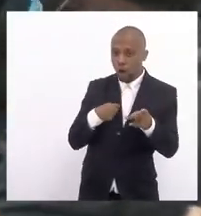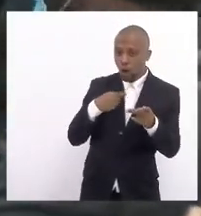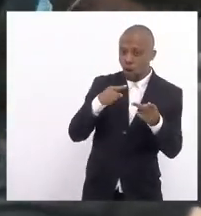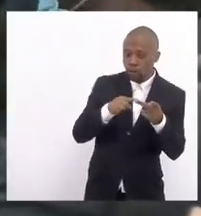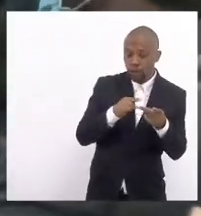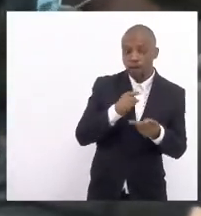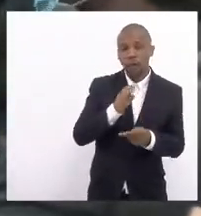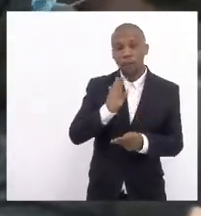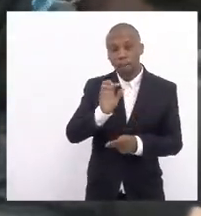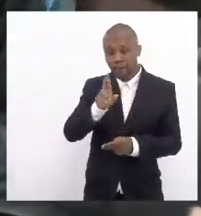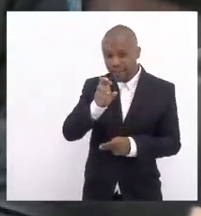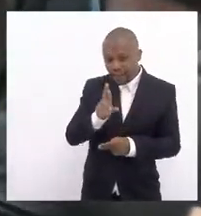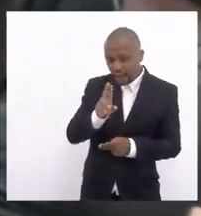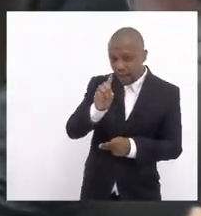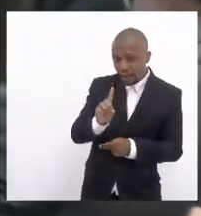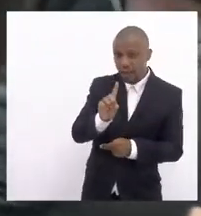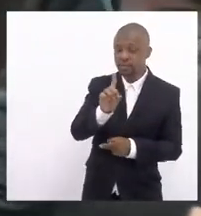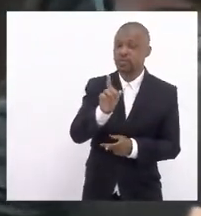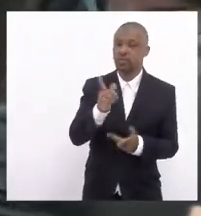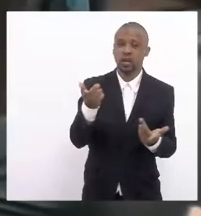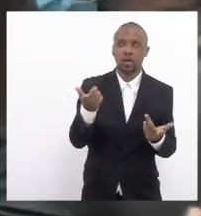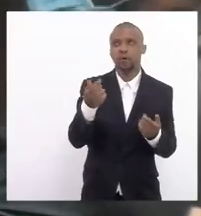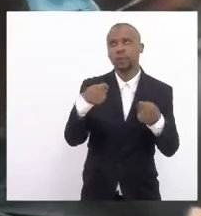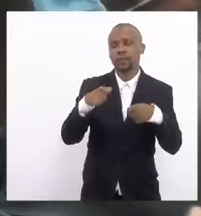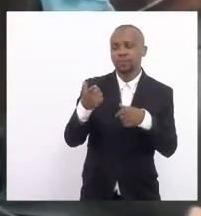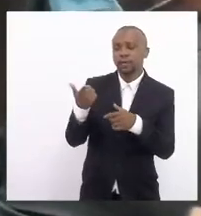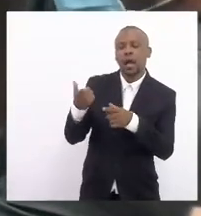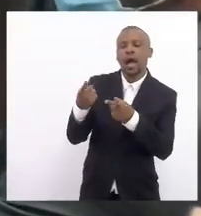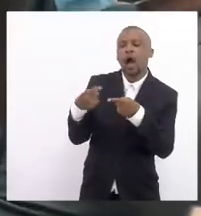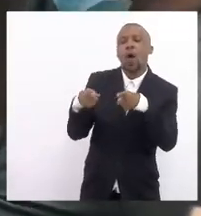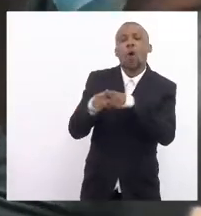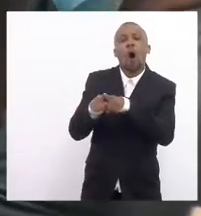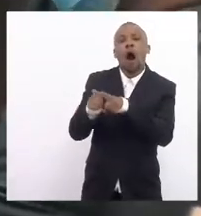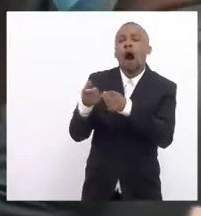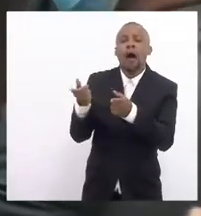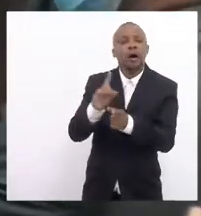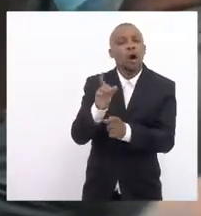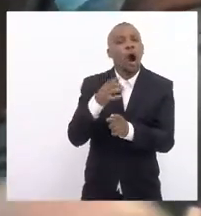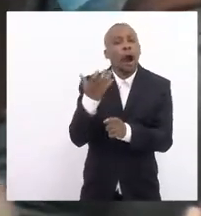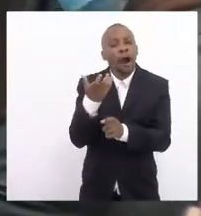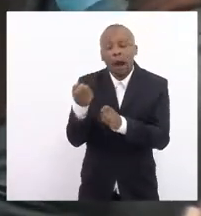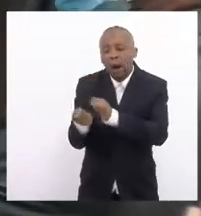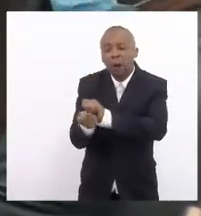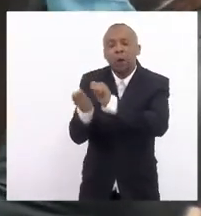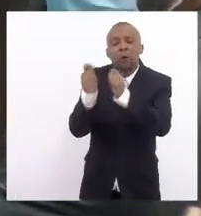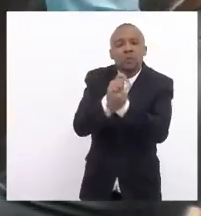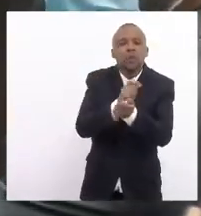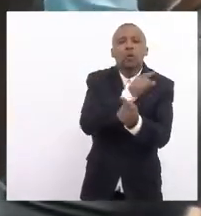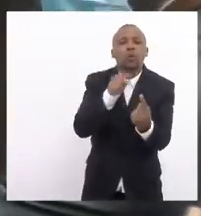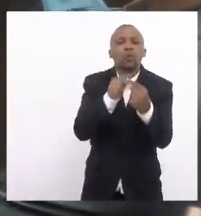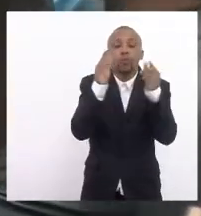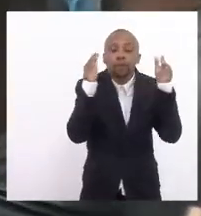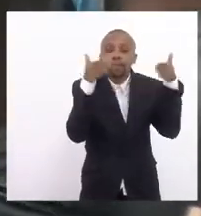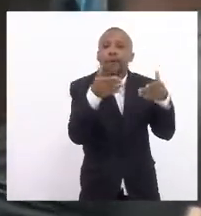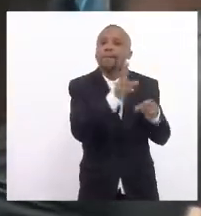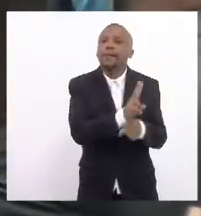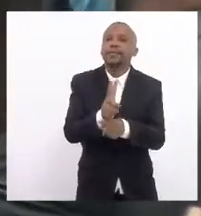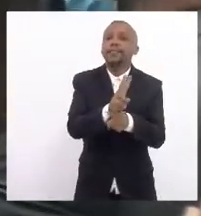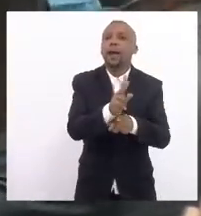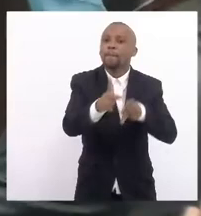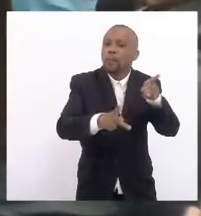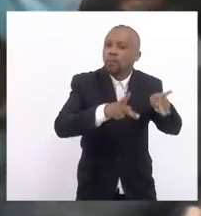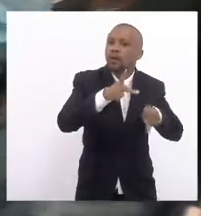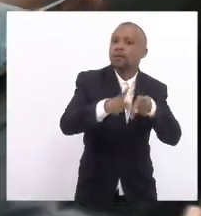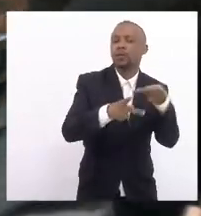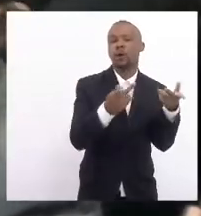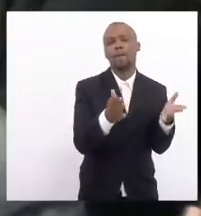aí a questão de, temos que ser autores. Não, nós queremos é ajustar para atender a população que mais precisa. Incluir